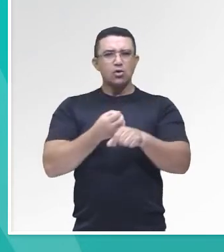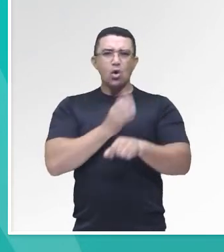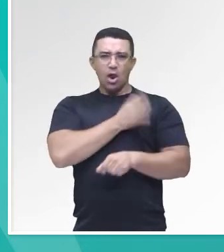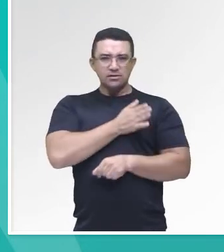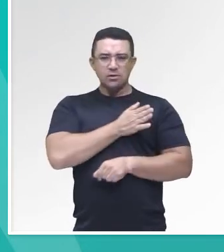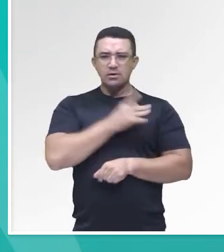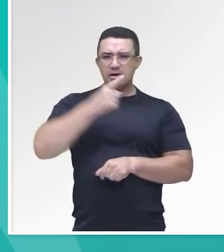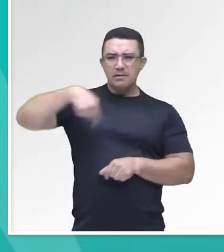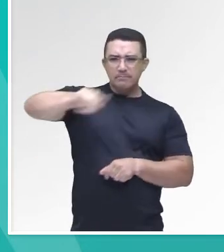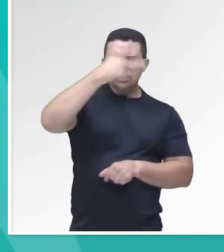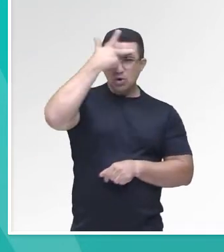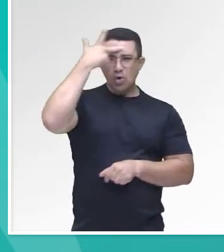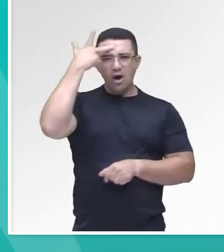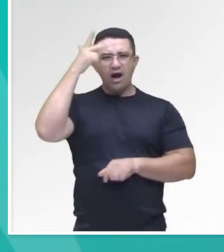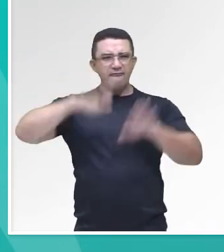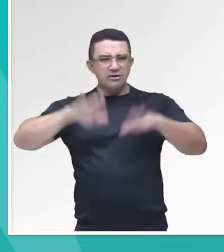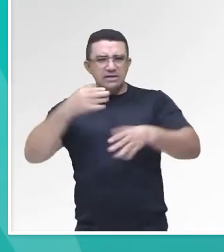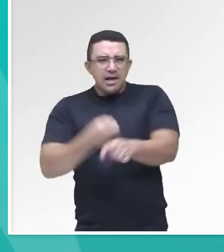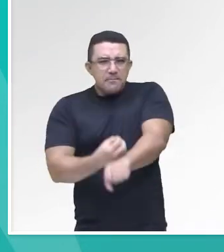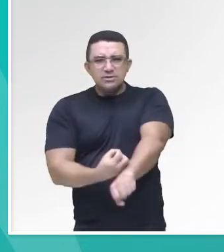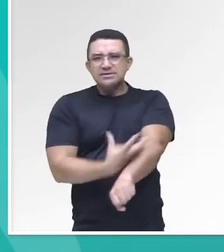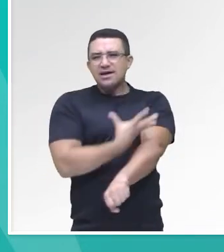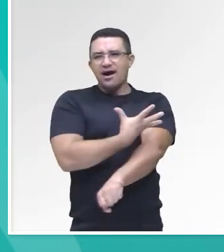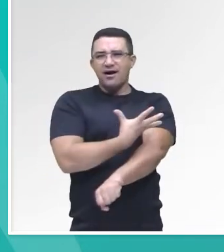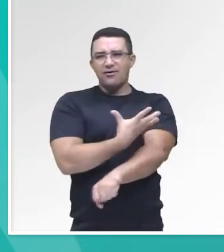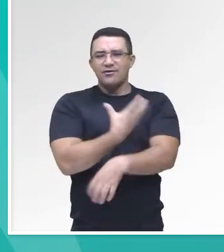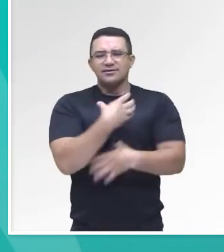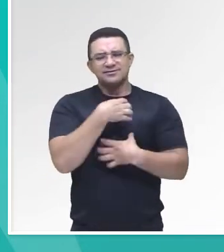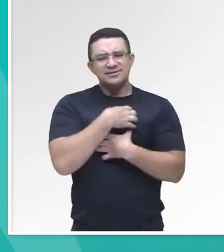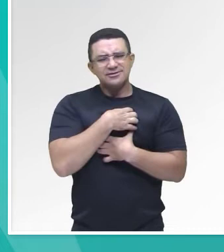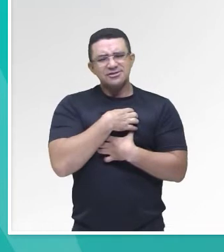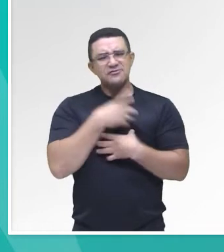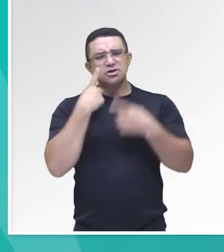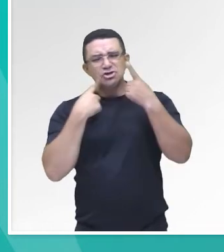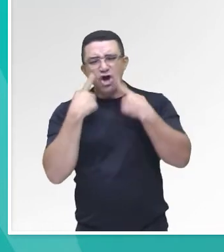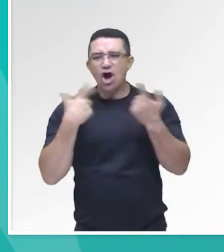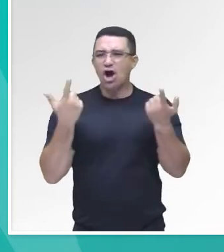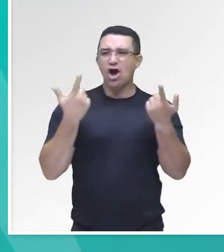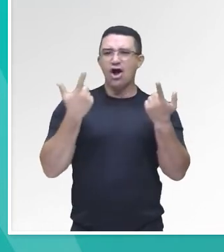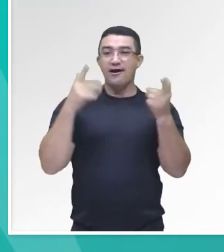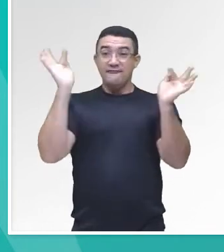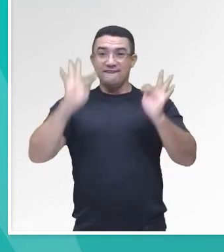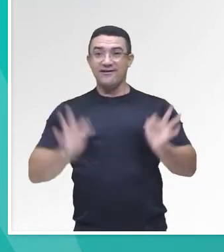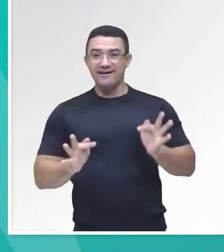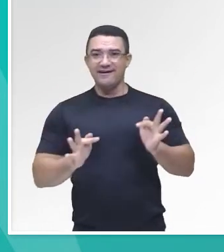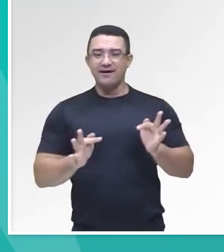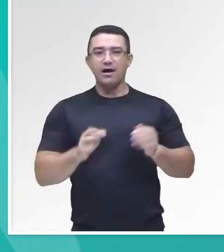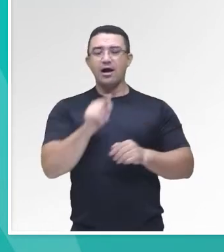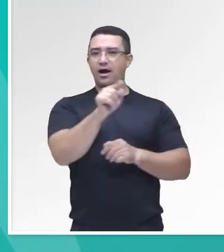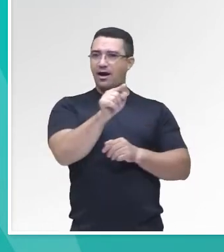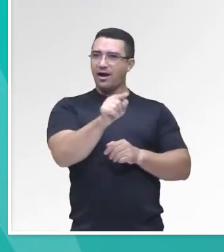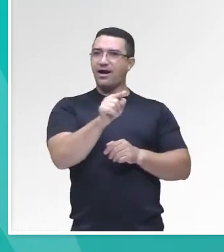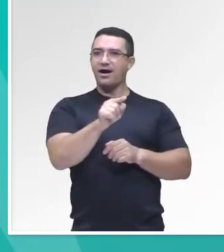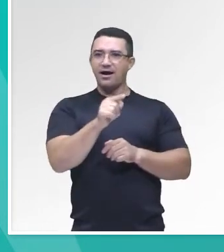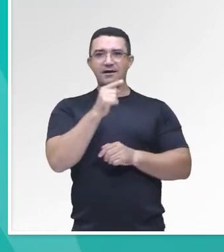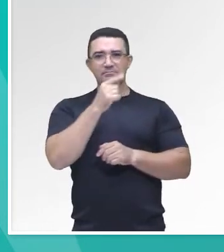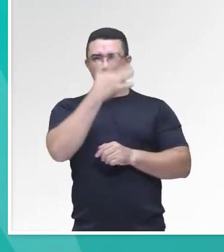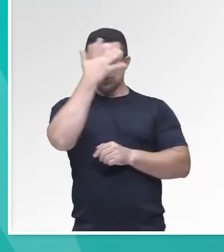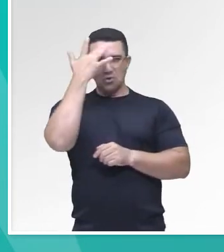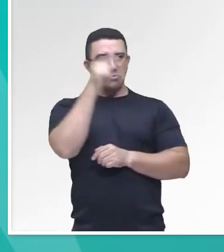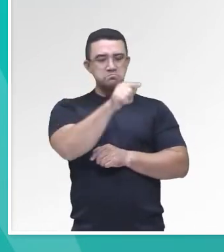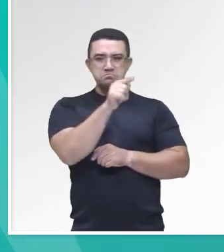muito sensível, né, as pessoas costumam dizer que essa pessoa ela é muito coração, né? Ela é